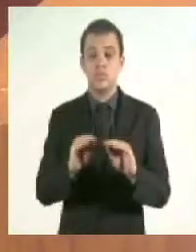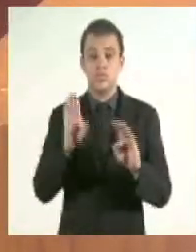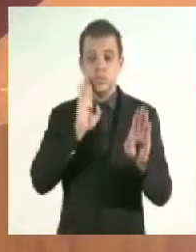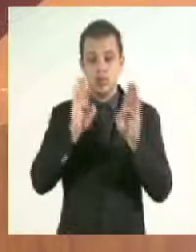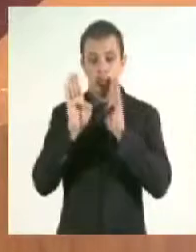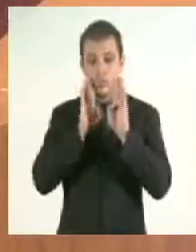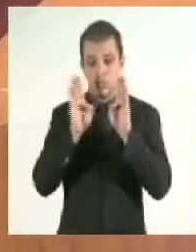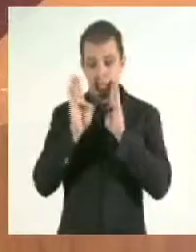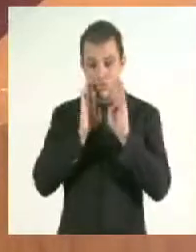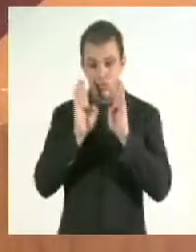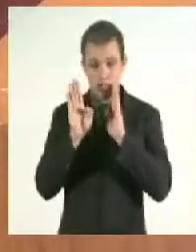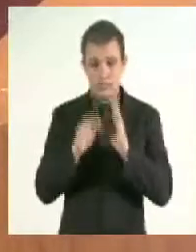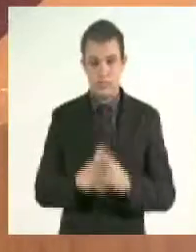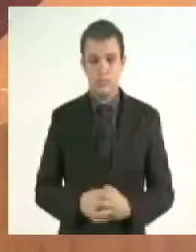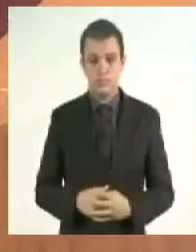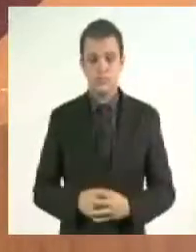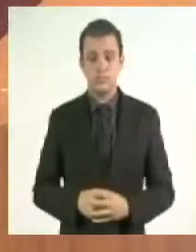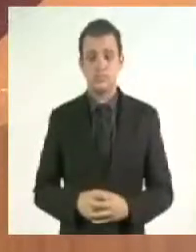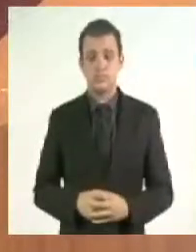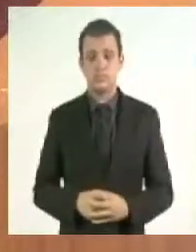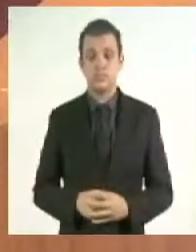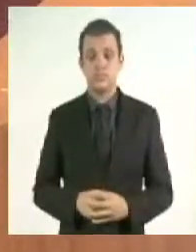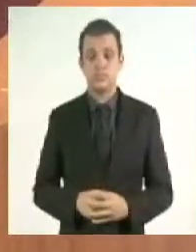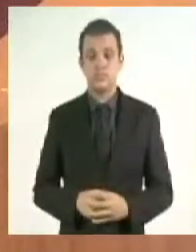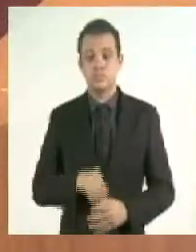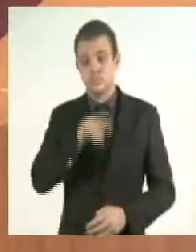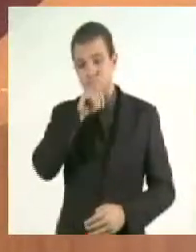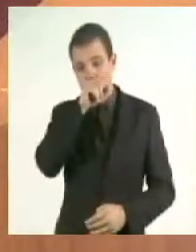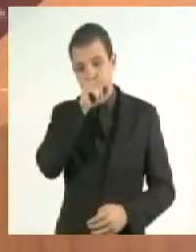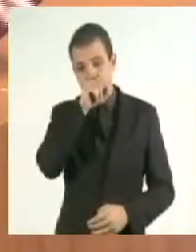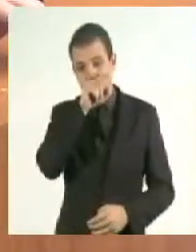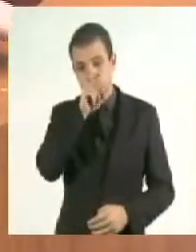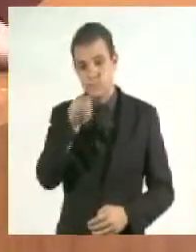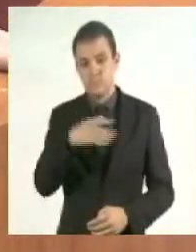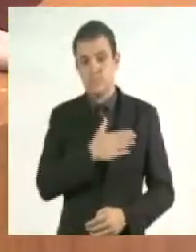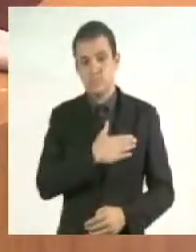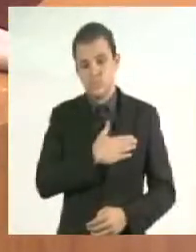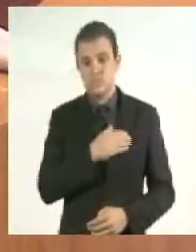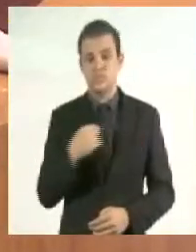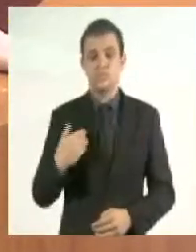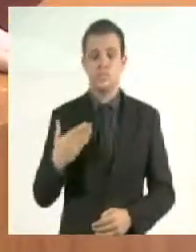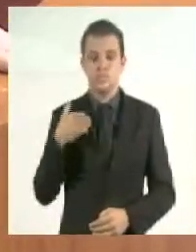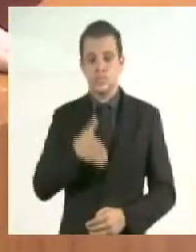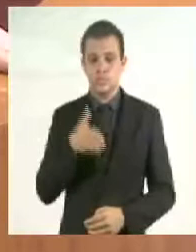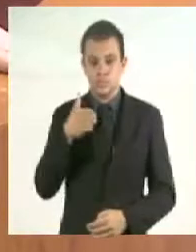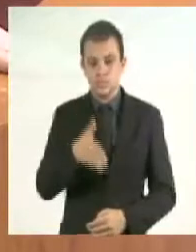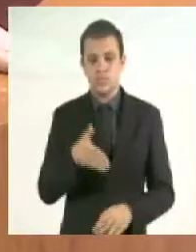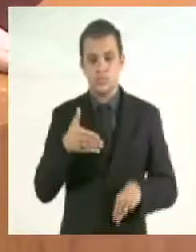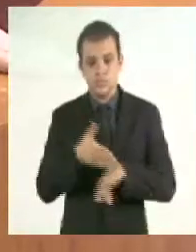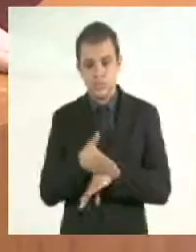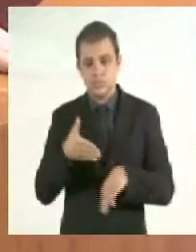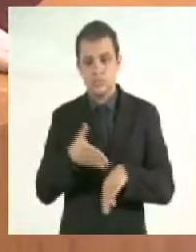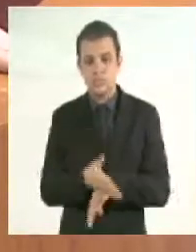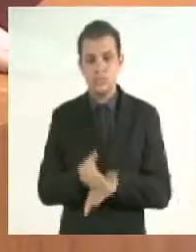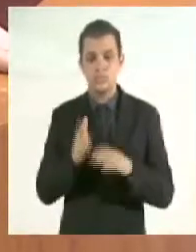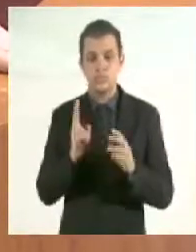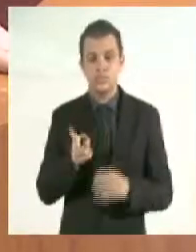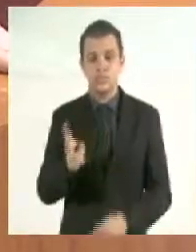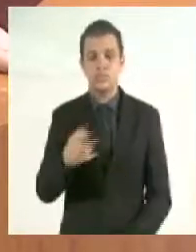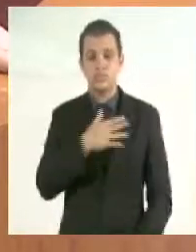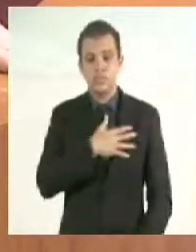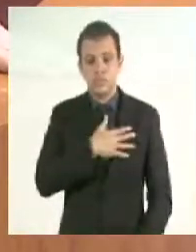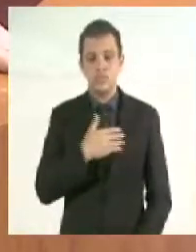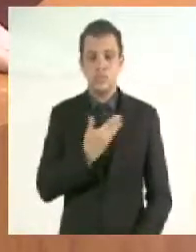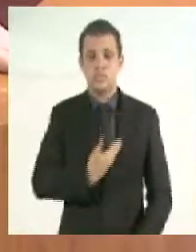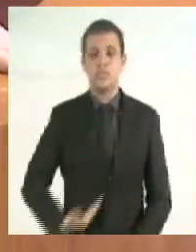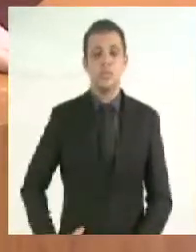mídias sociais, onde ele tanto gosta de habitar, onde ele tanto gosta de governar, sim, pelas